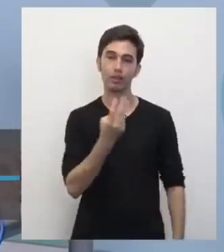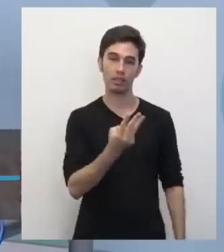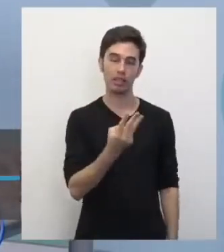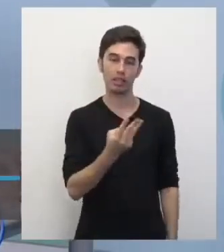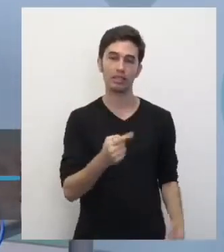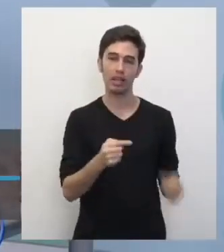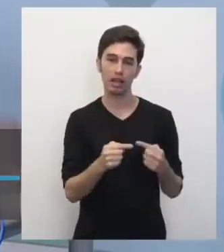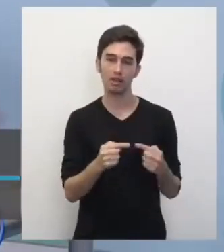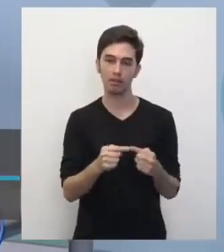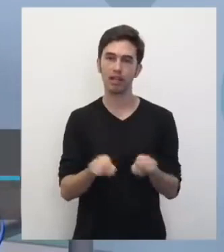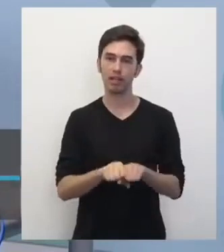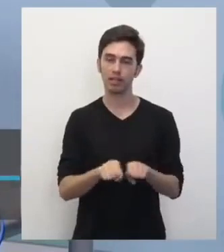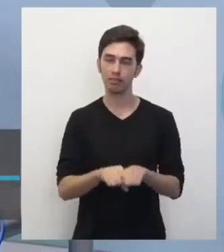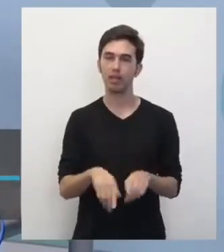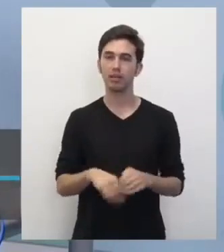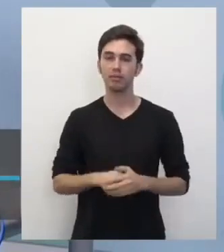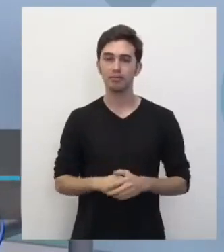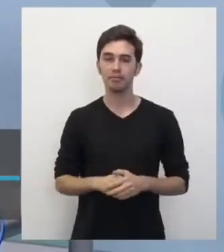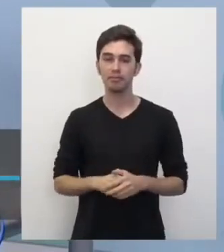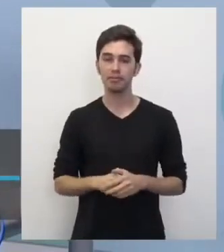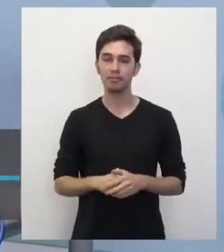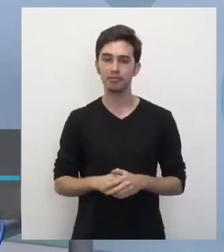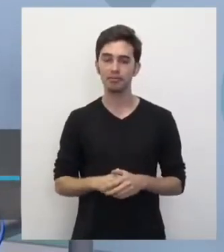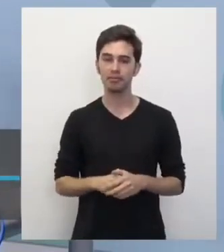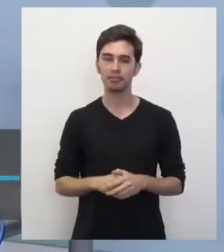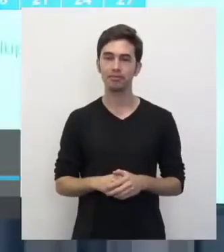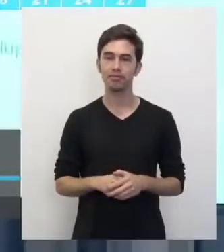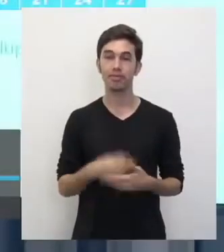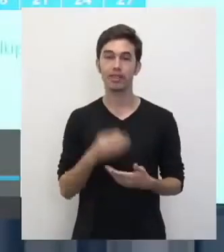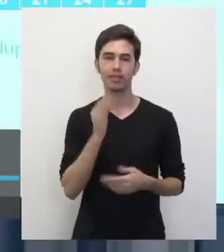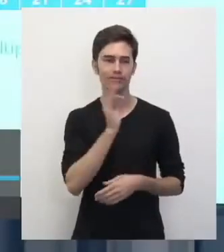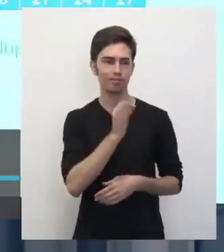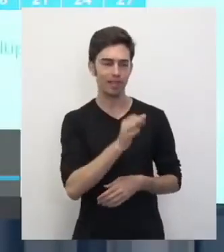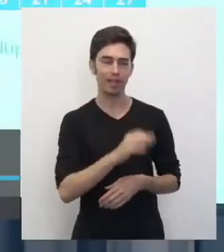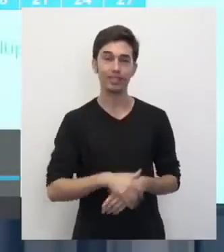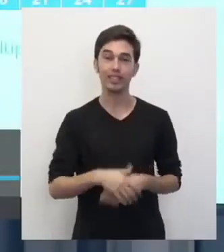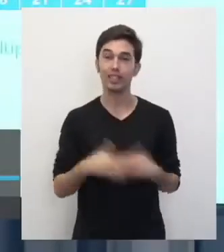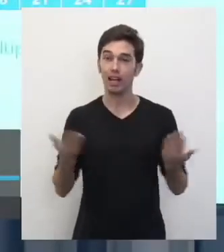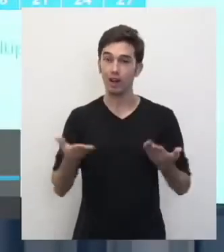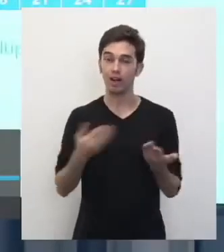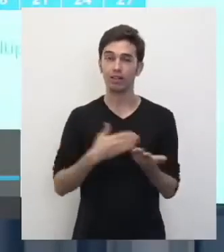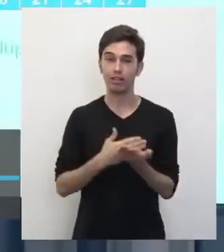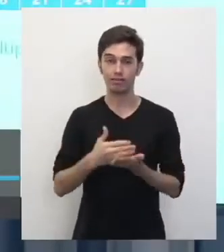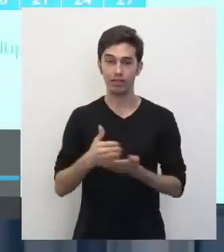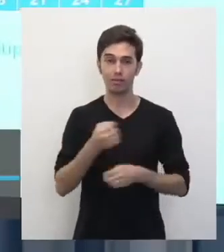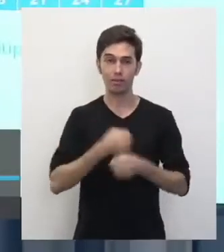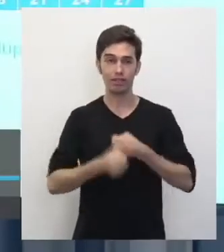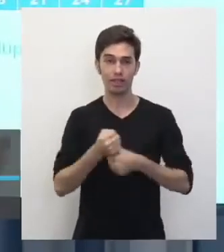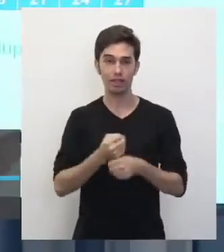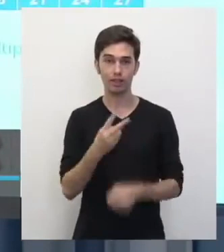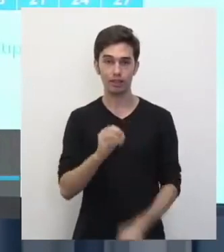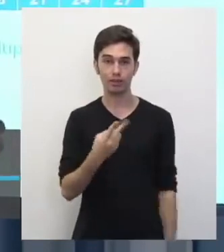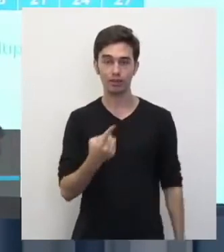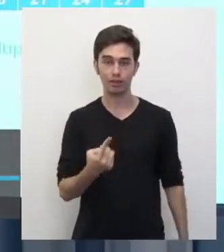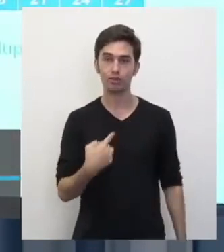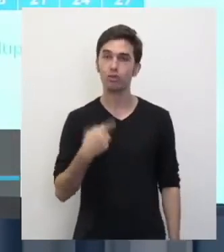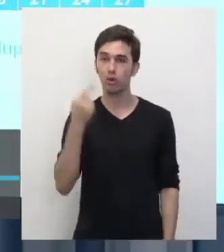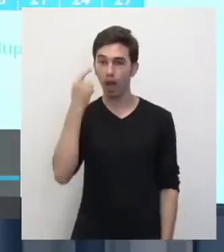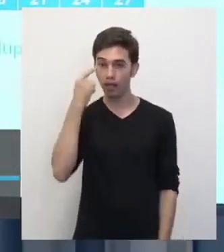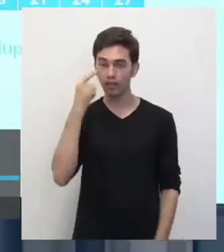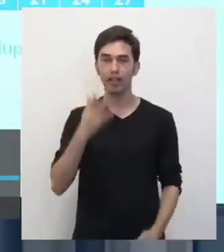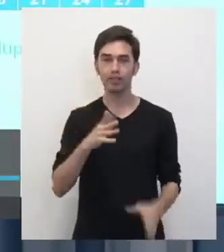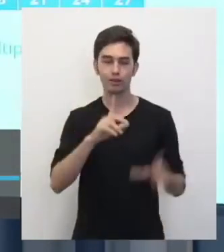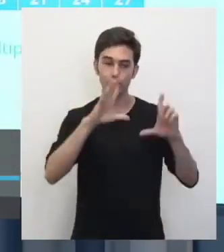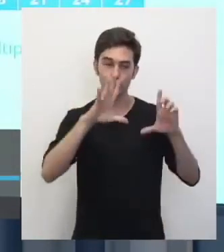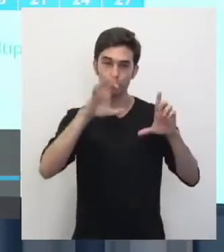São essas as respostas, todas variando nesse sentido, Jonas. Boa, isso aí. Então, já começamos aí 2021 com a ideia aí dos prints.